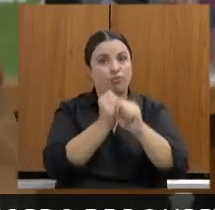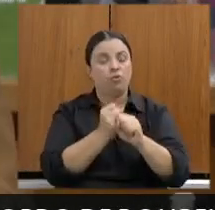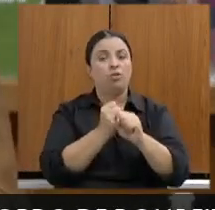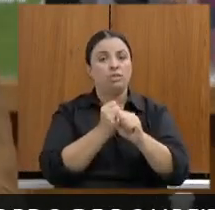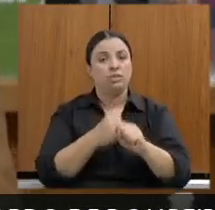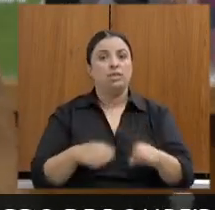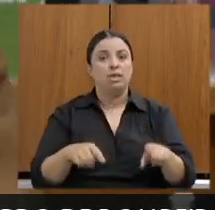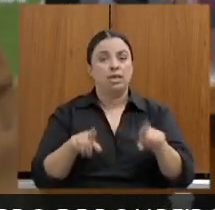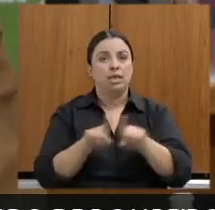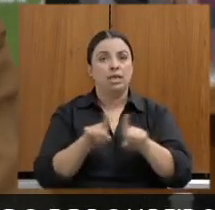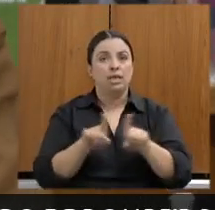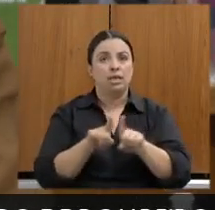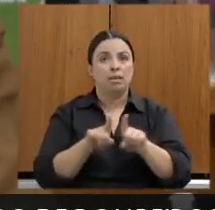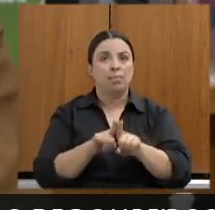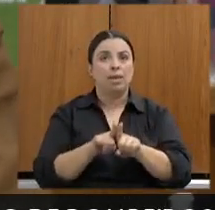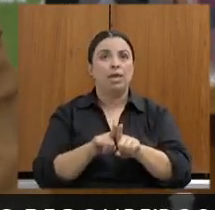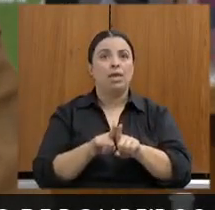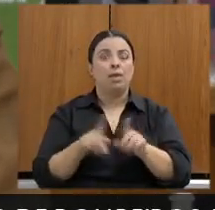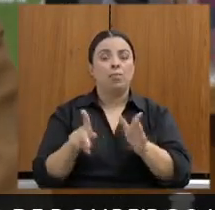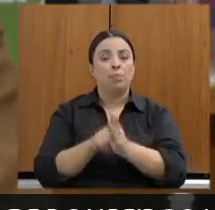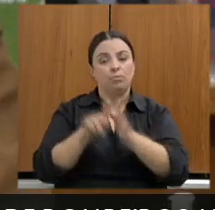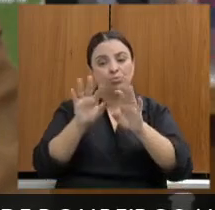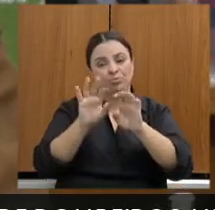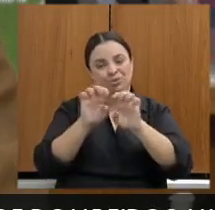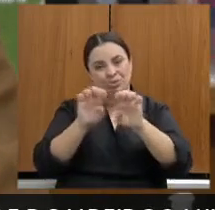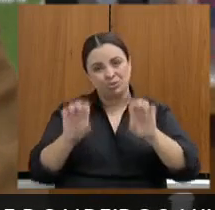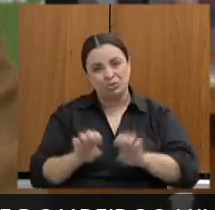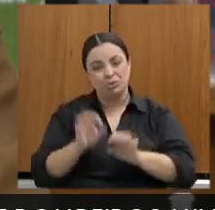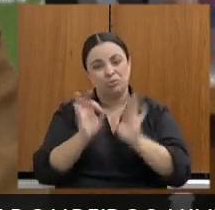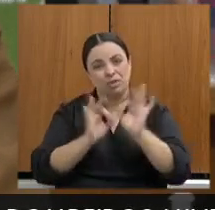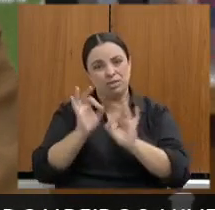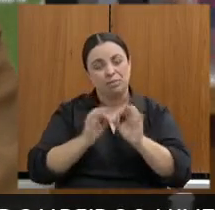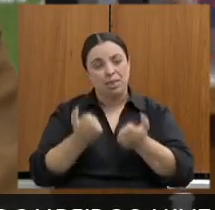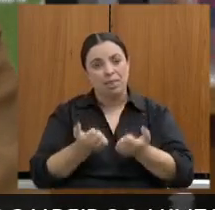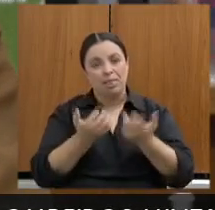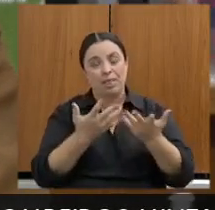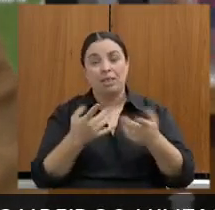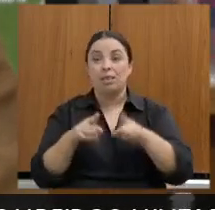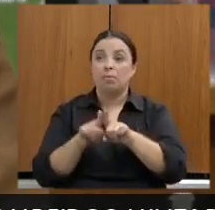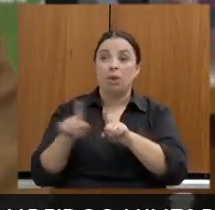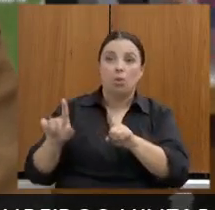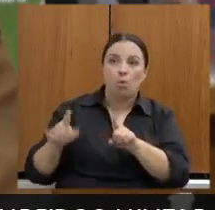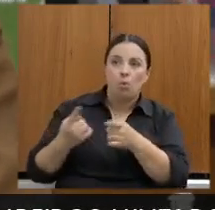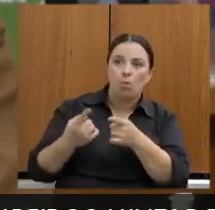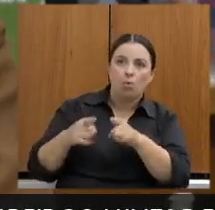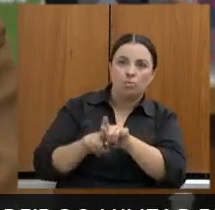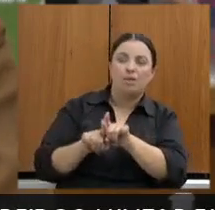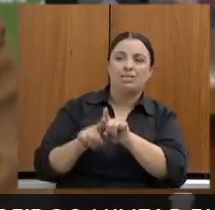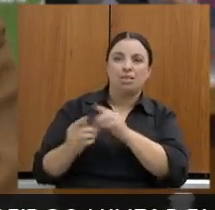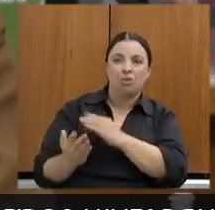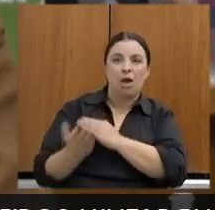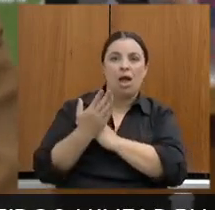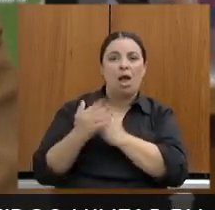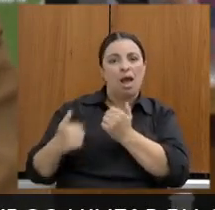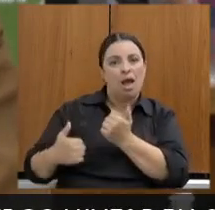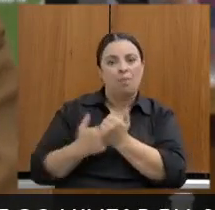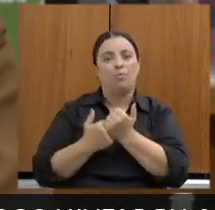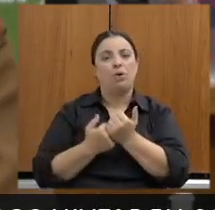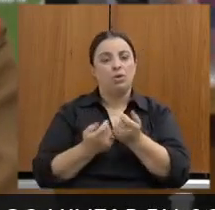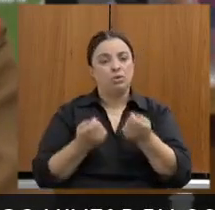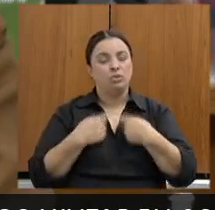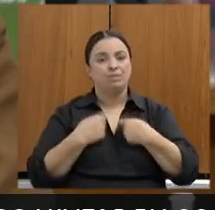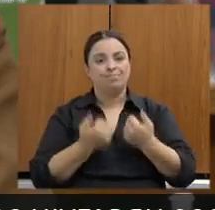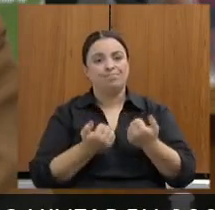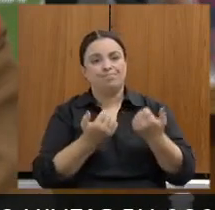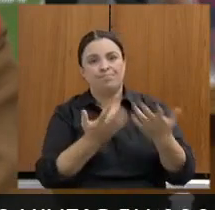esses aposto né que a nossa própria estrutura de planejamento não permite o apoio dos parceiros temos permitidos e a gente é com muito orgulho